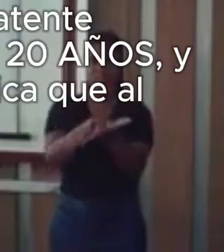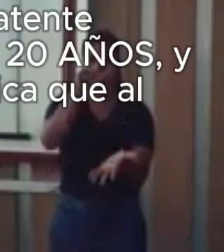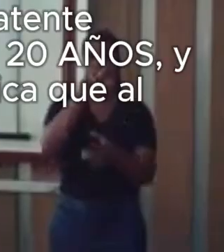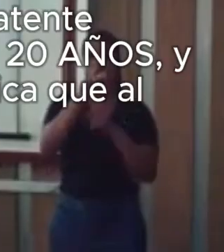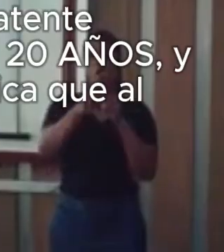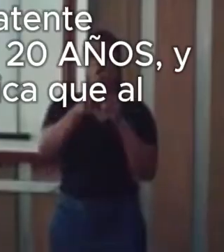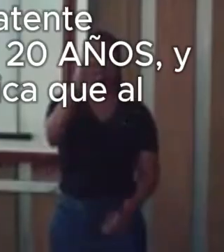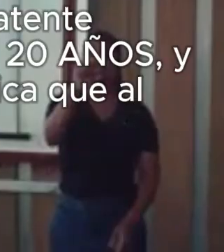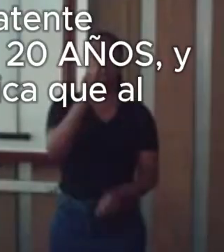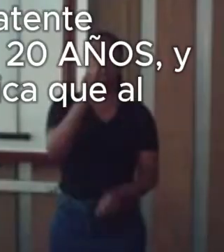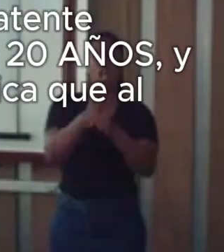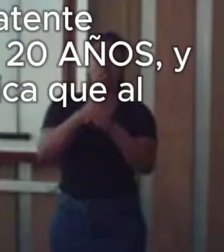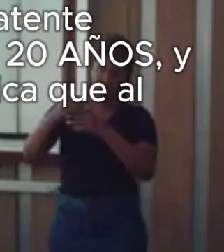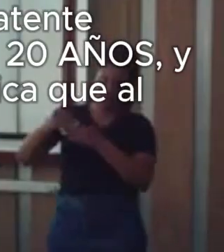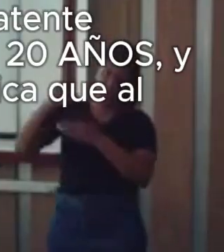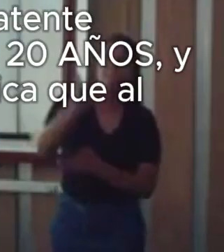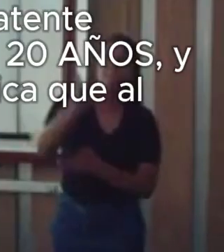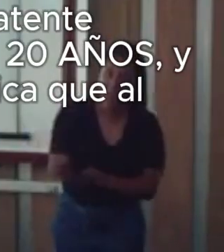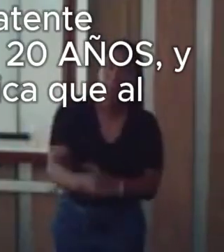Mas, olha só,